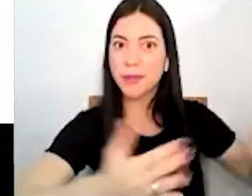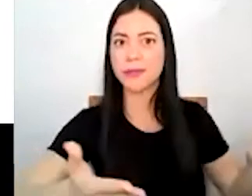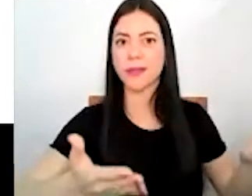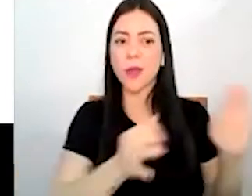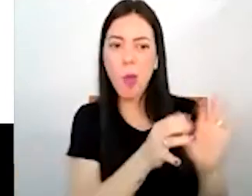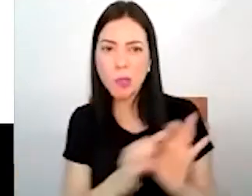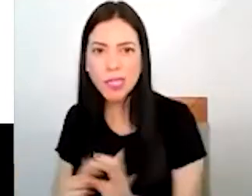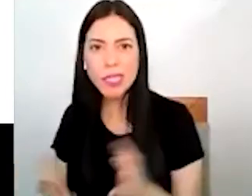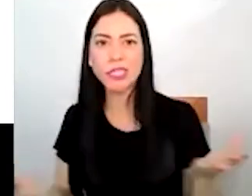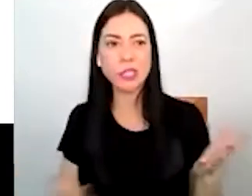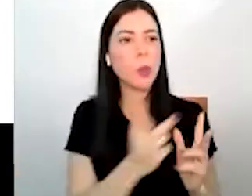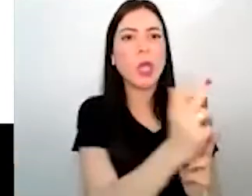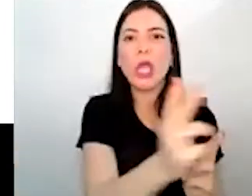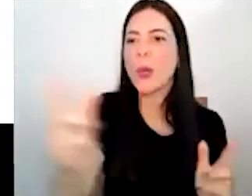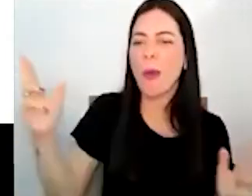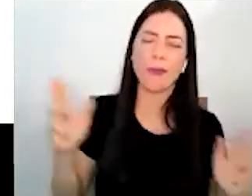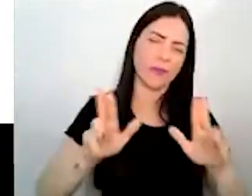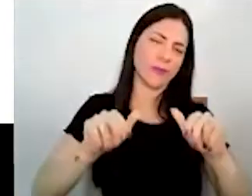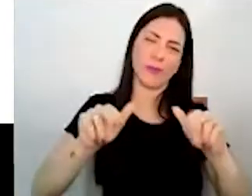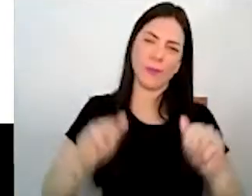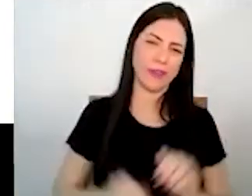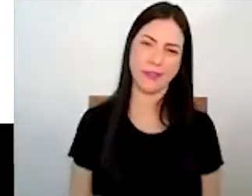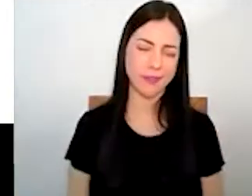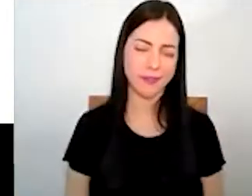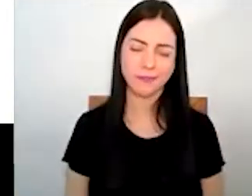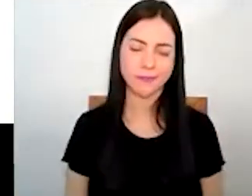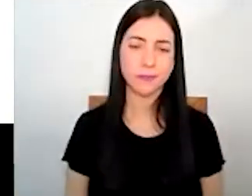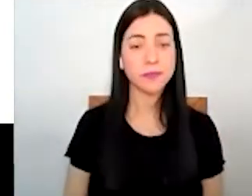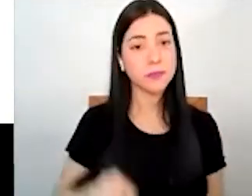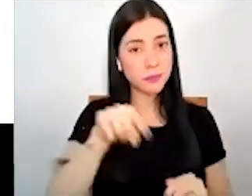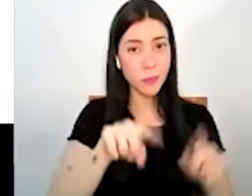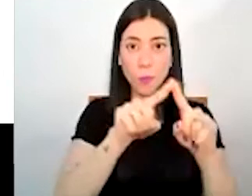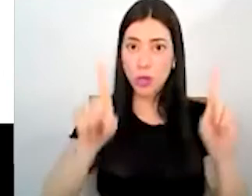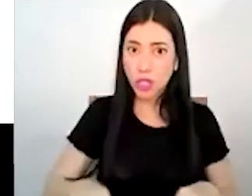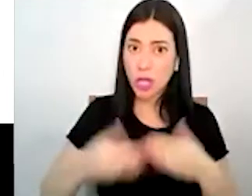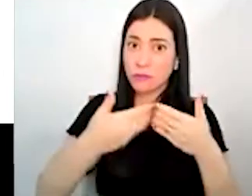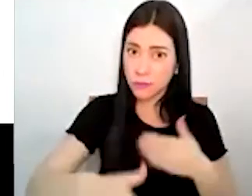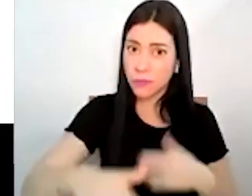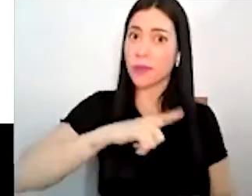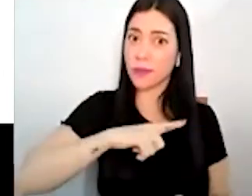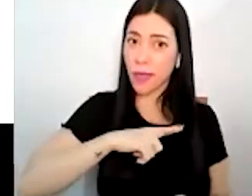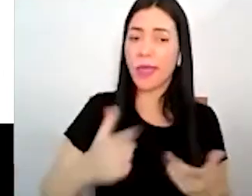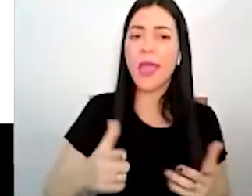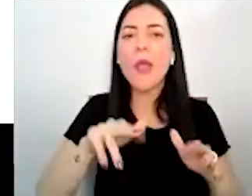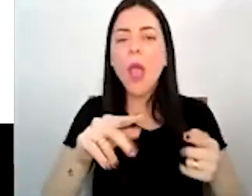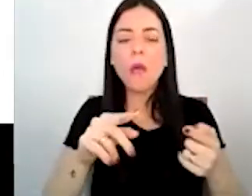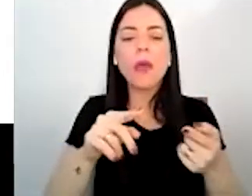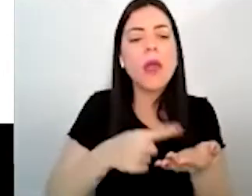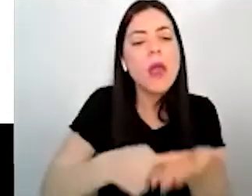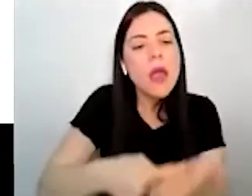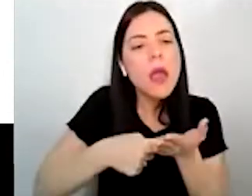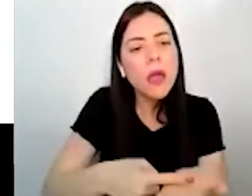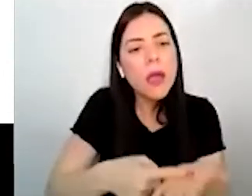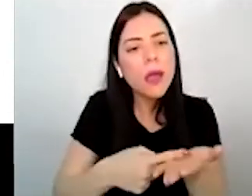vai ser igual ao outro. Porque o projeto ele vai existir, né, nessa fricção com as pessoas